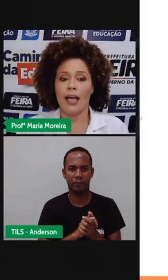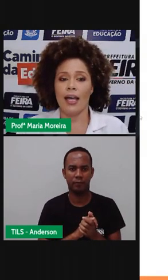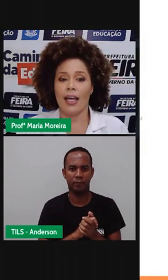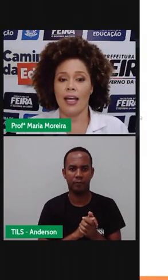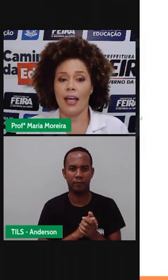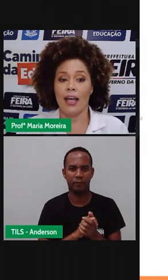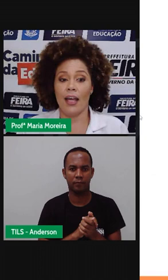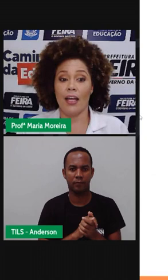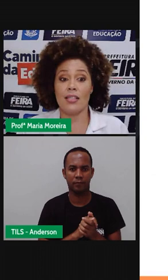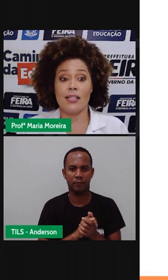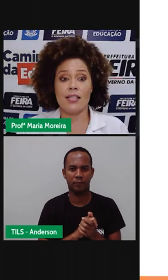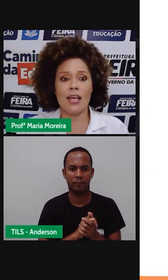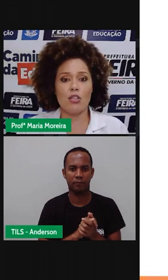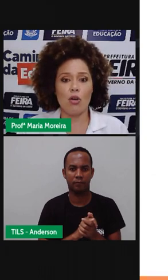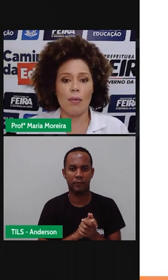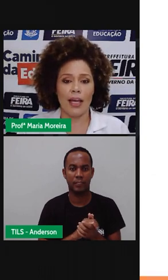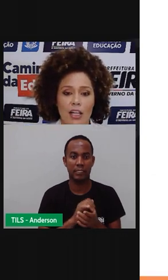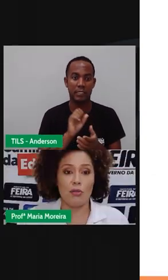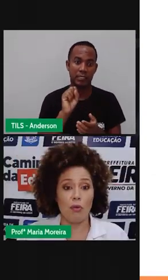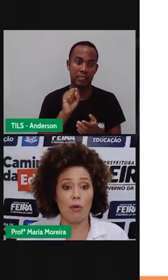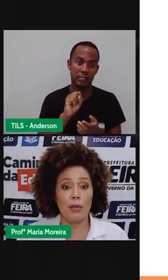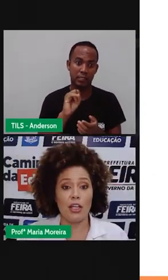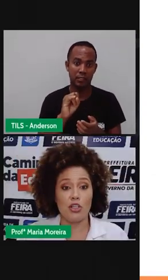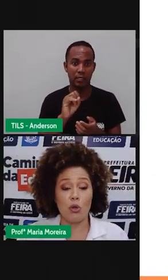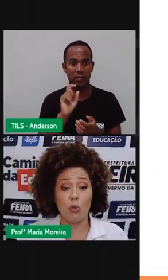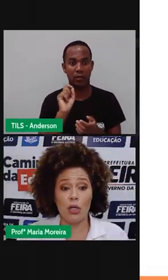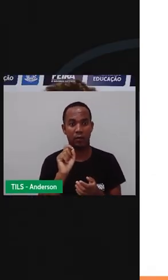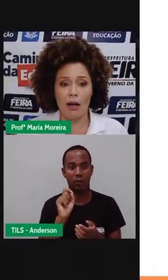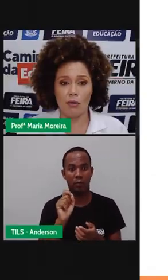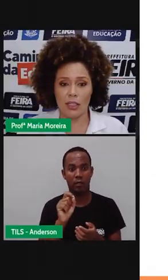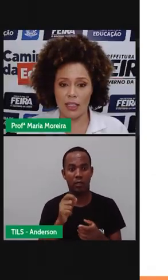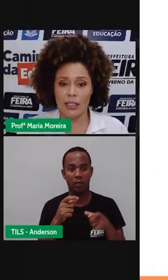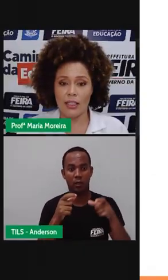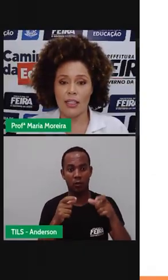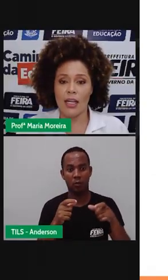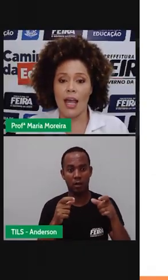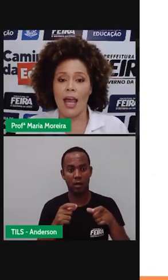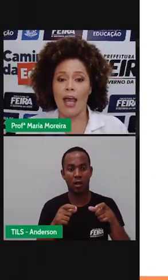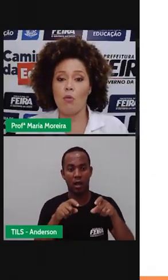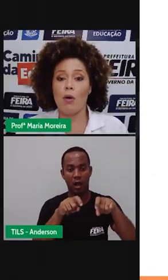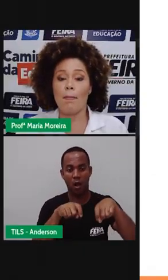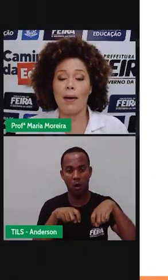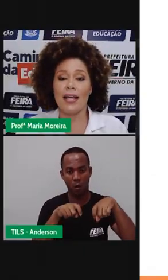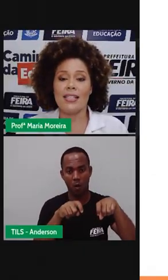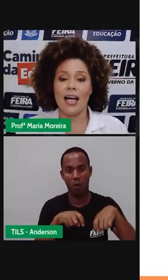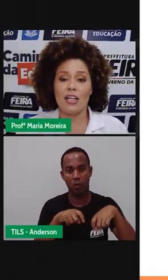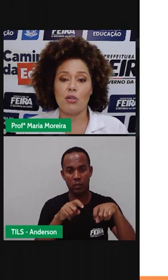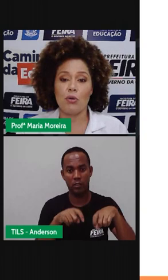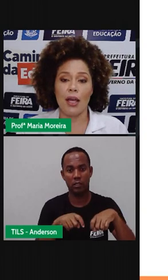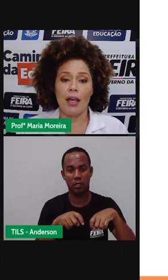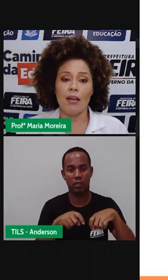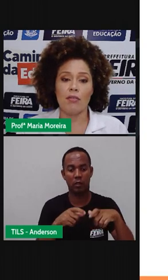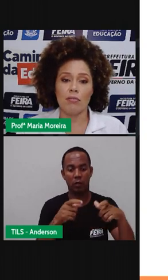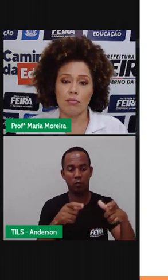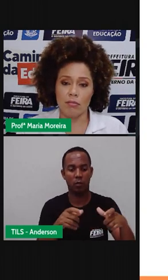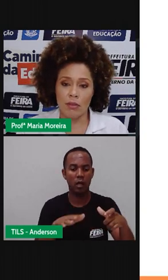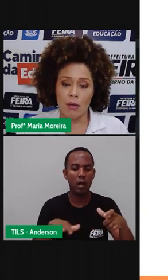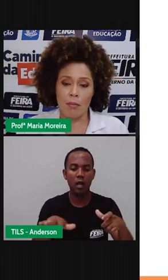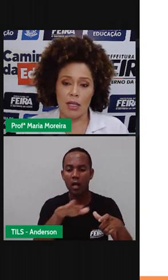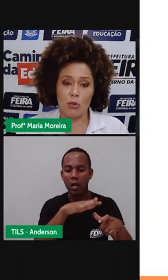É Se a sua maquete For um ambiente rural Né? É uma paisagem O que?